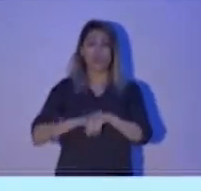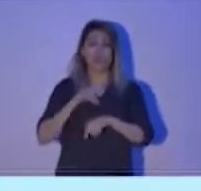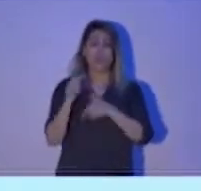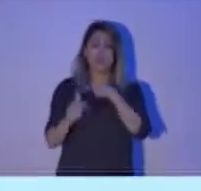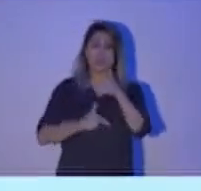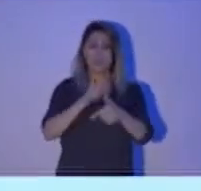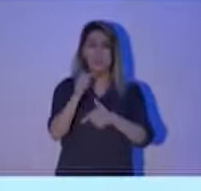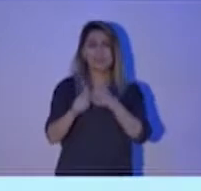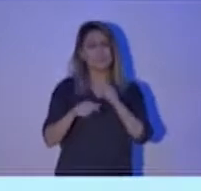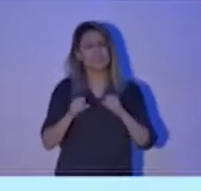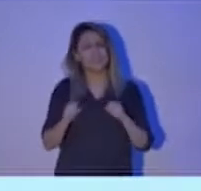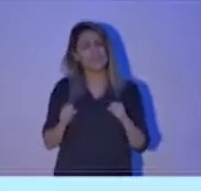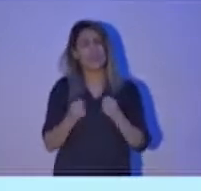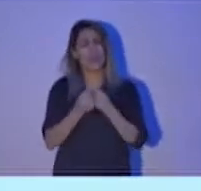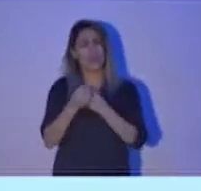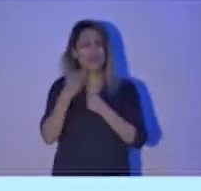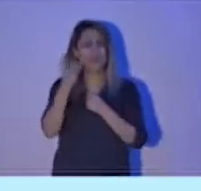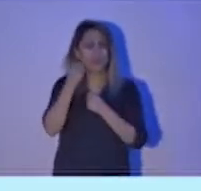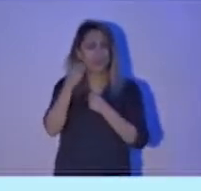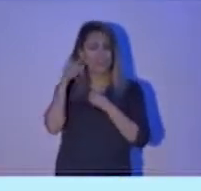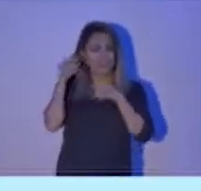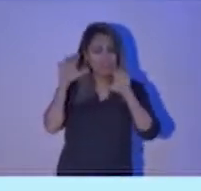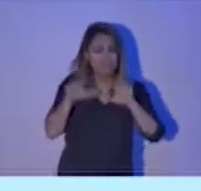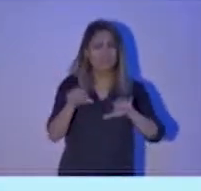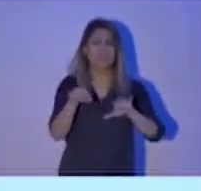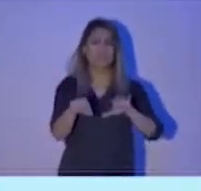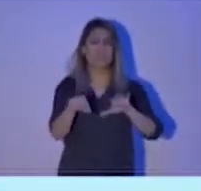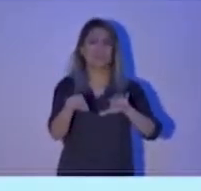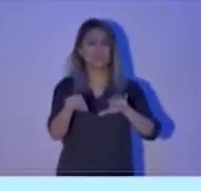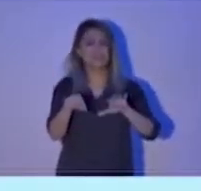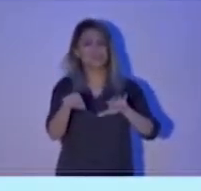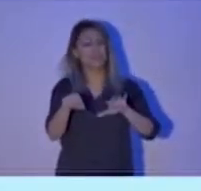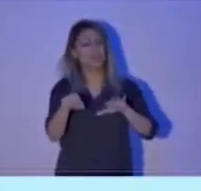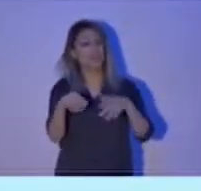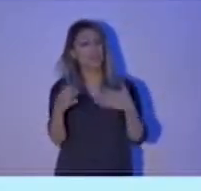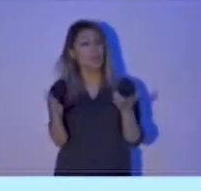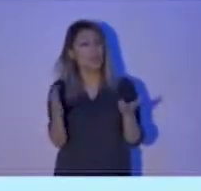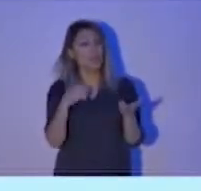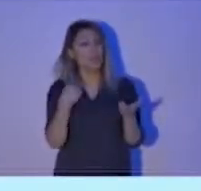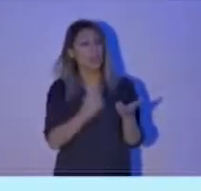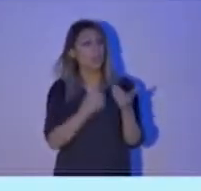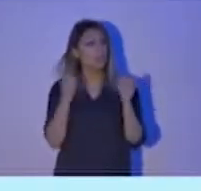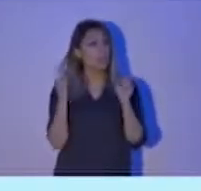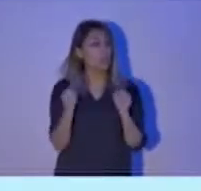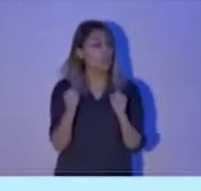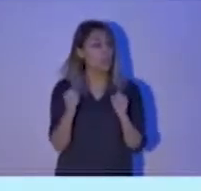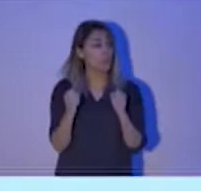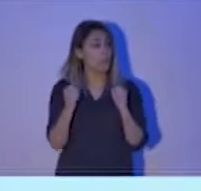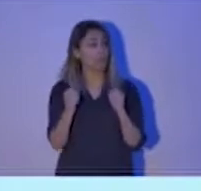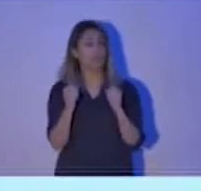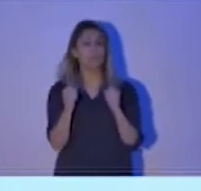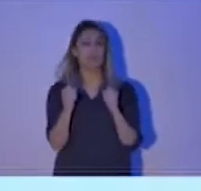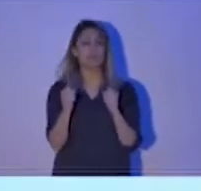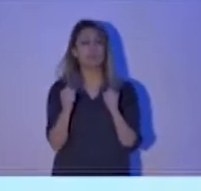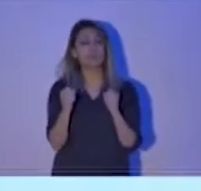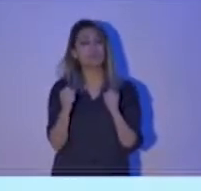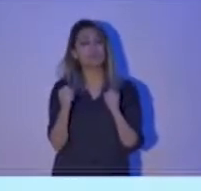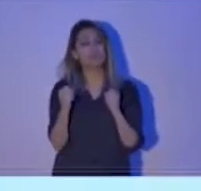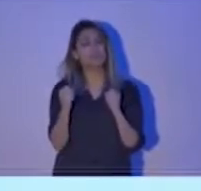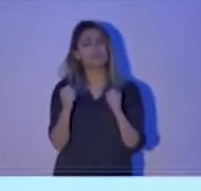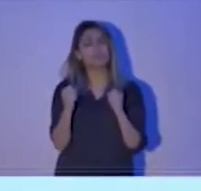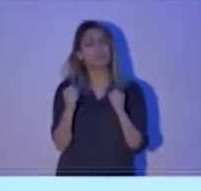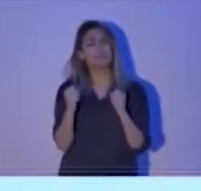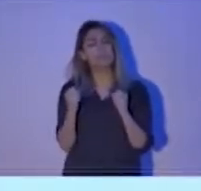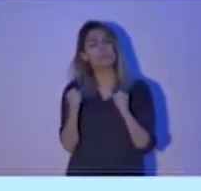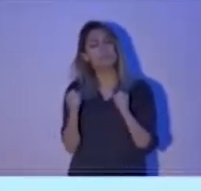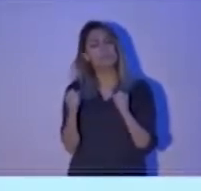colaboração que a gente vem tratando e quais os mecanismos para que a gente possa fazer com que isso se perpetue no tempo, Camila, eu acho que ele já